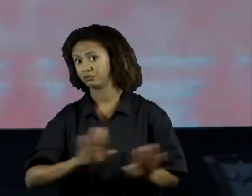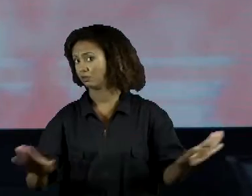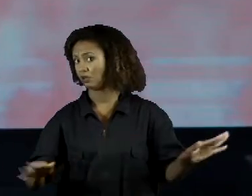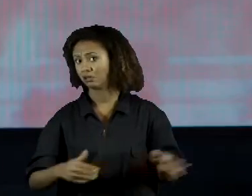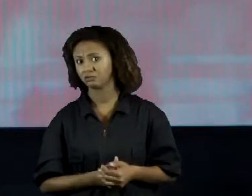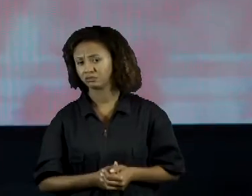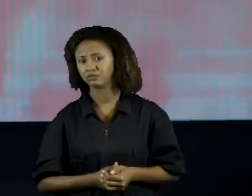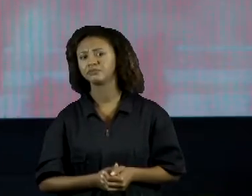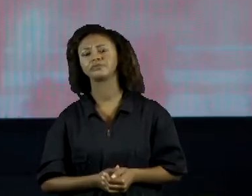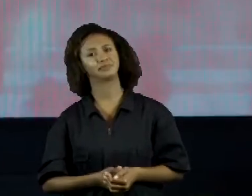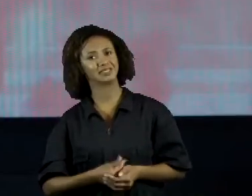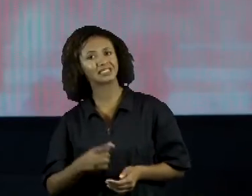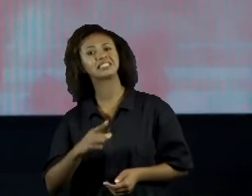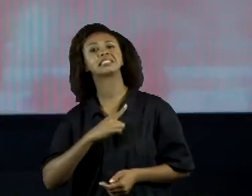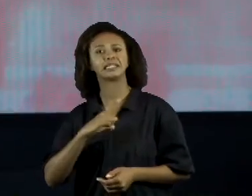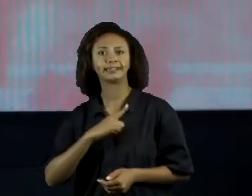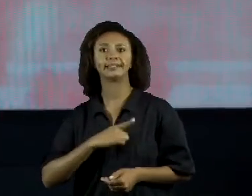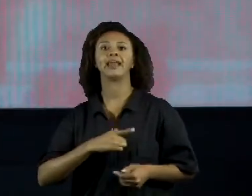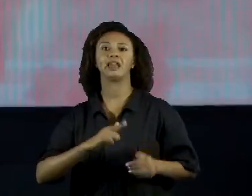Eu tive muitos convites.